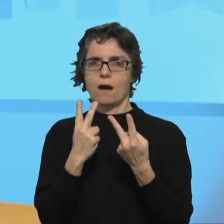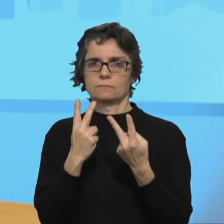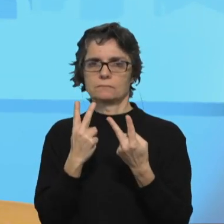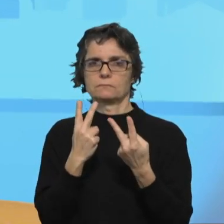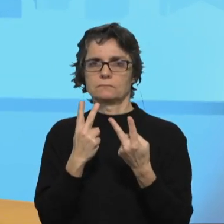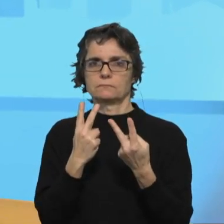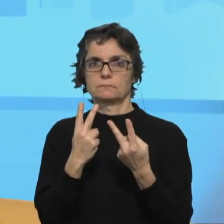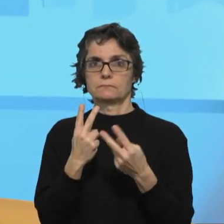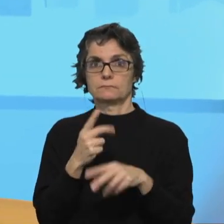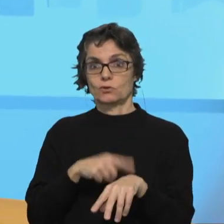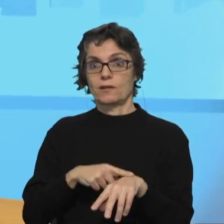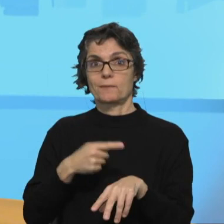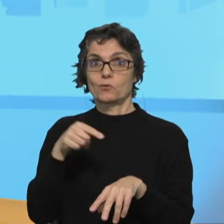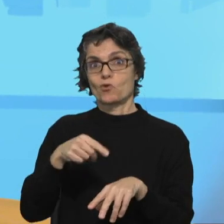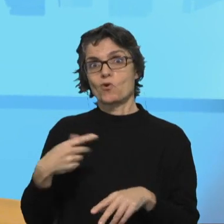os dias que habitamos.